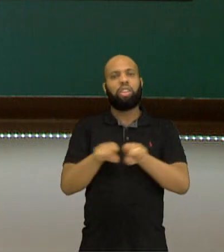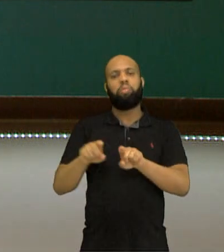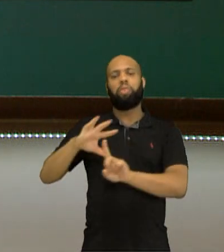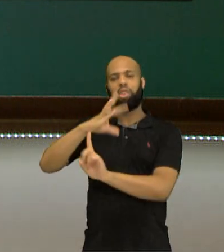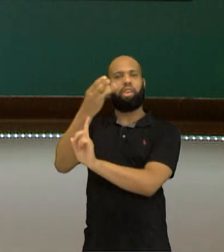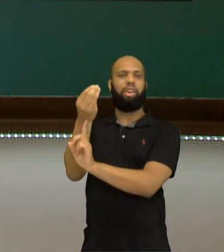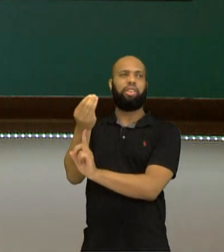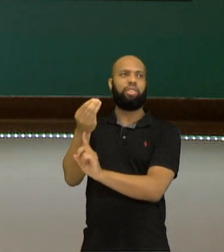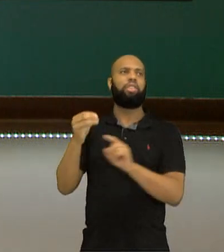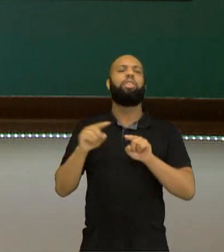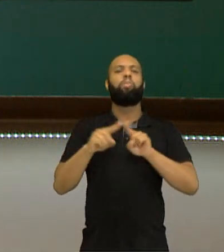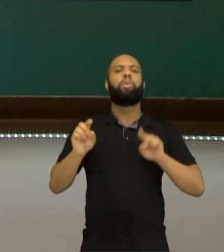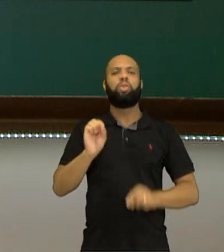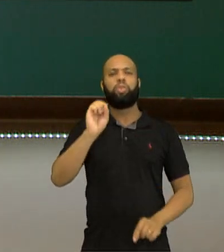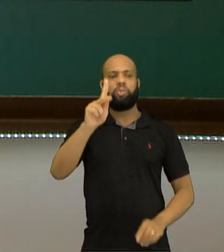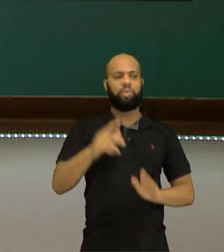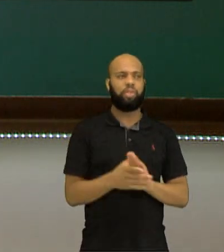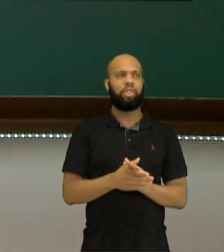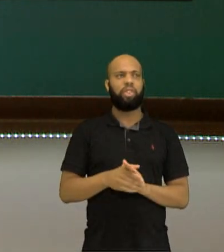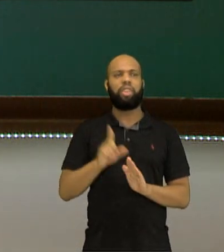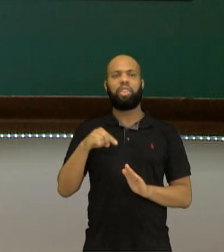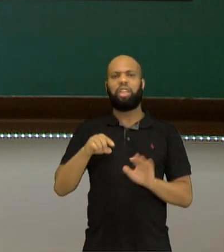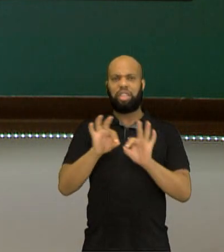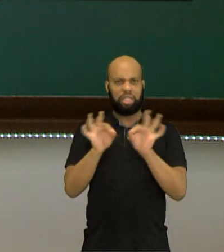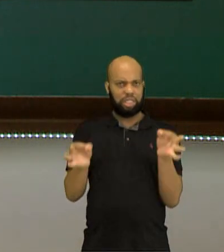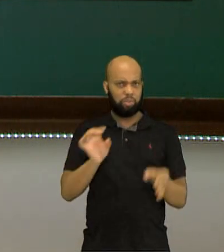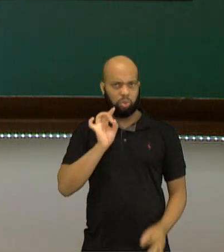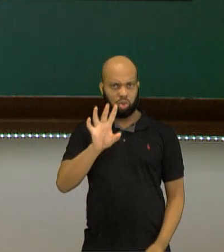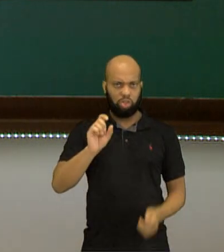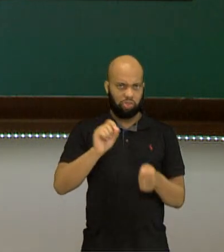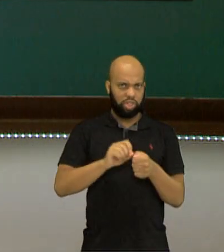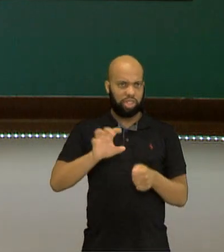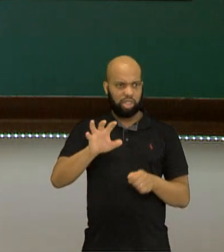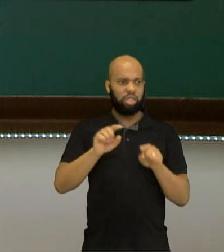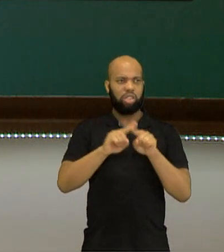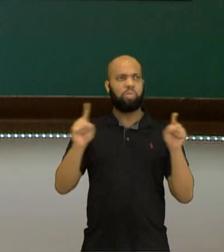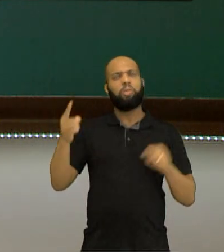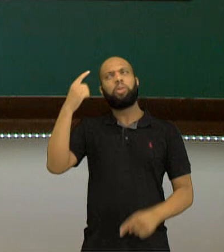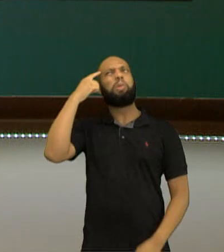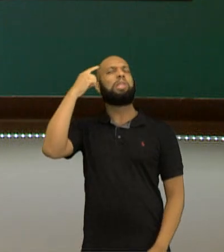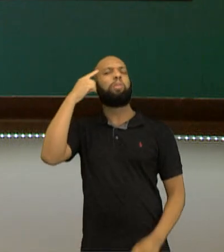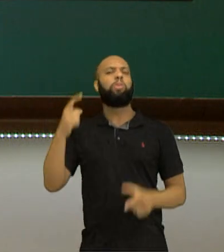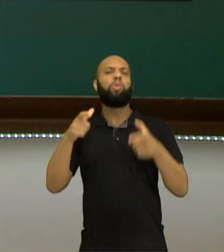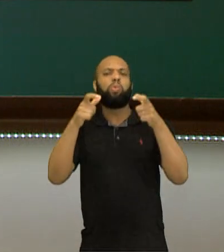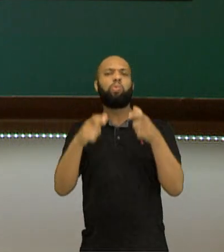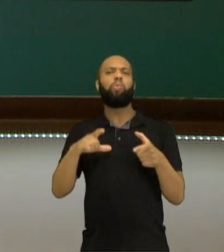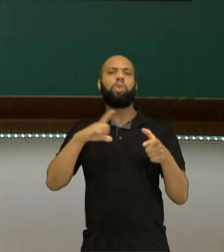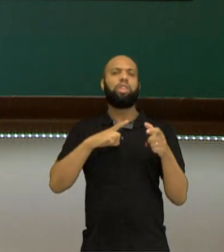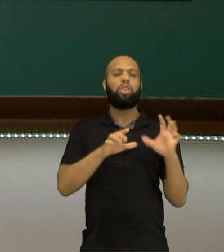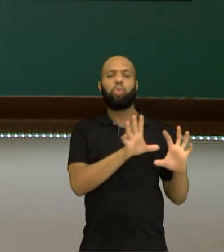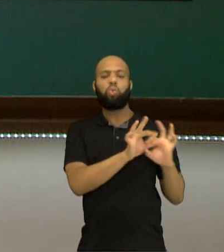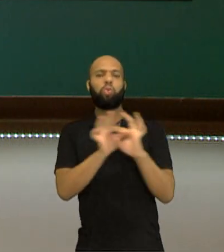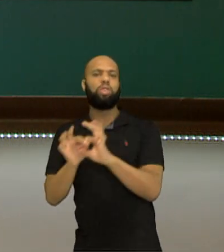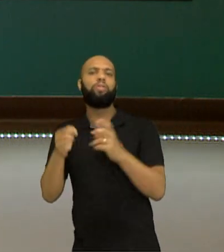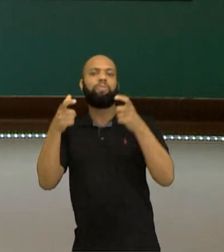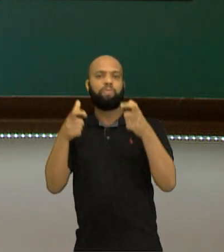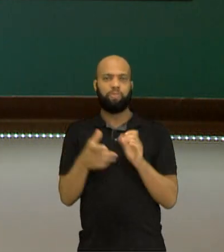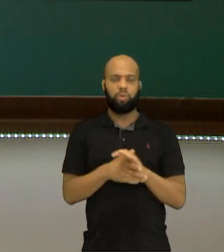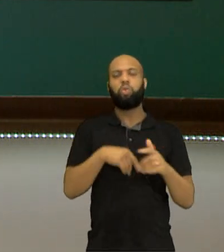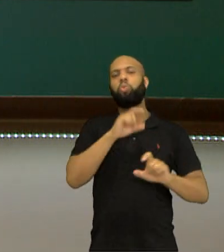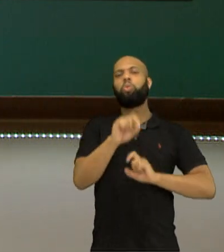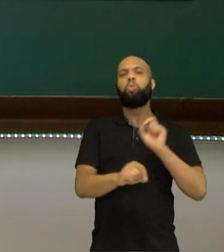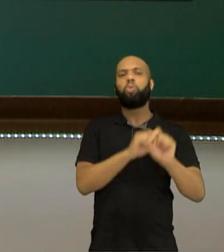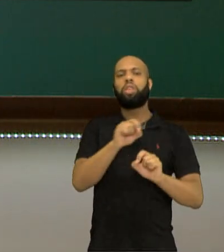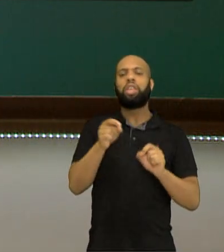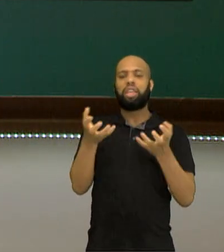Mas aí, tá, é simples assim, professor, mas... E a ideia? Aonde está o contexto? Né? O que